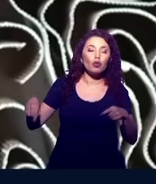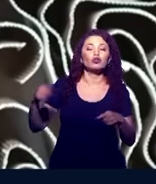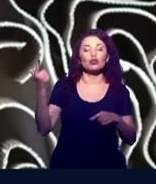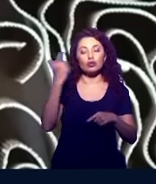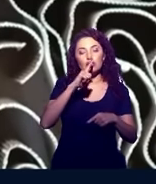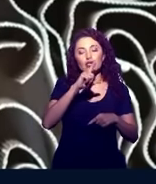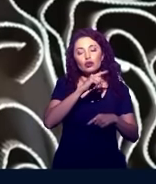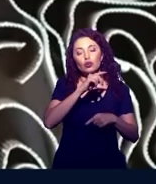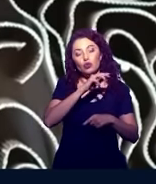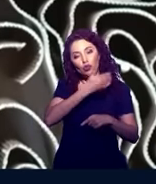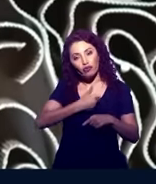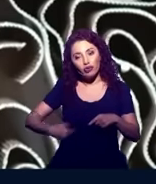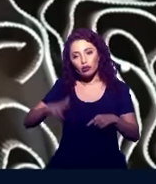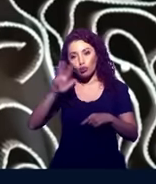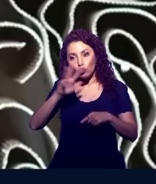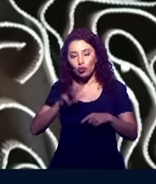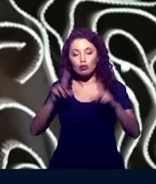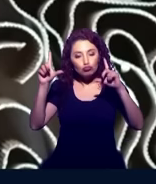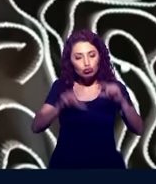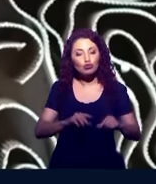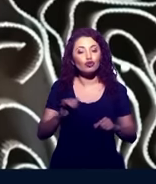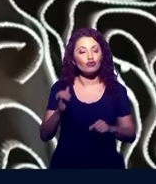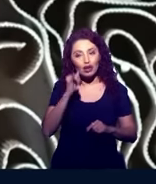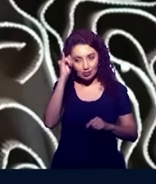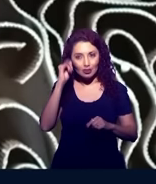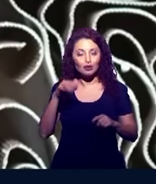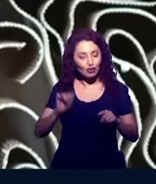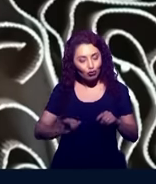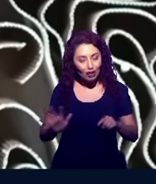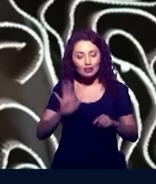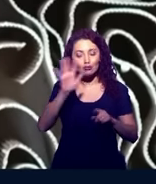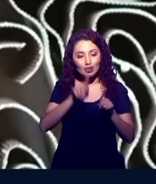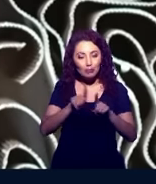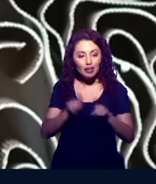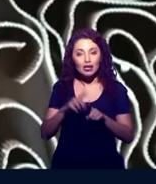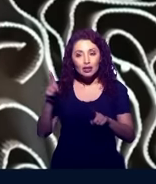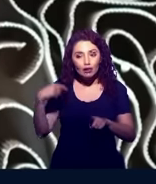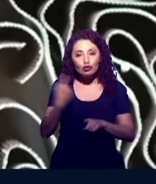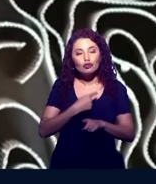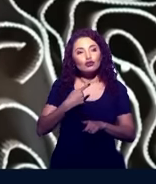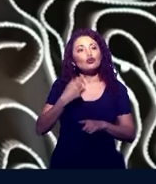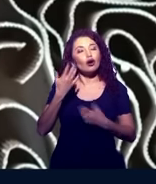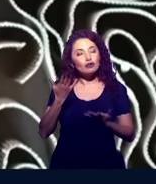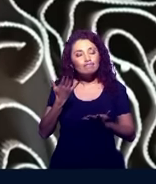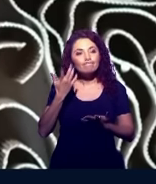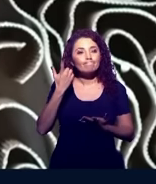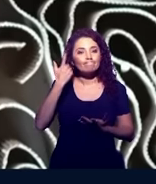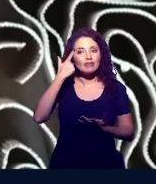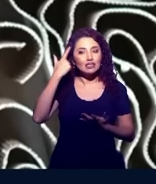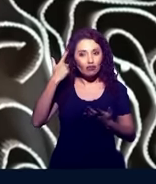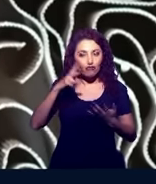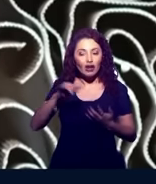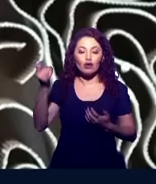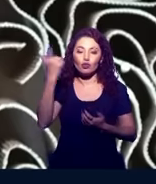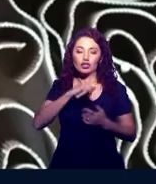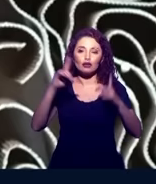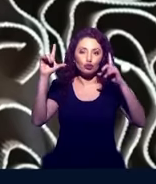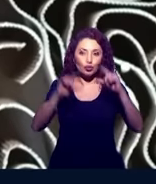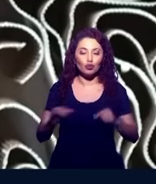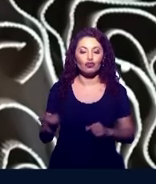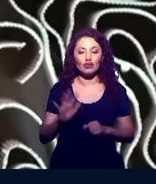ano então a gente tem um risco positivo de terminar esse governo com a menor inflação média desde de 1994 além